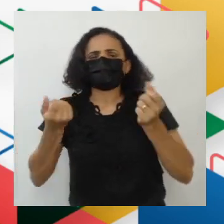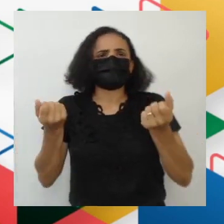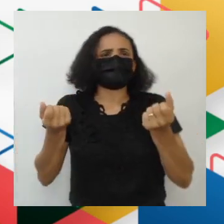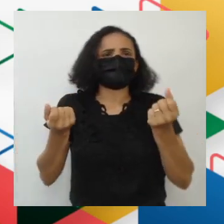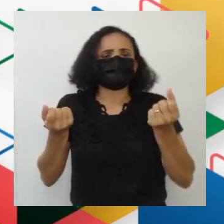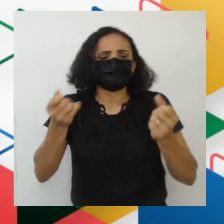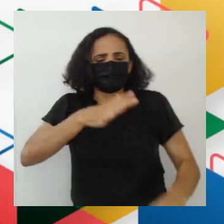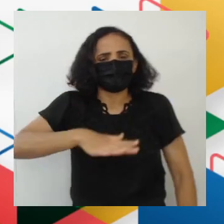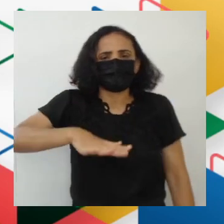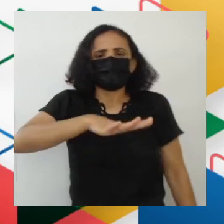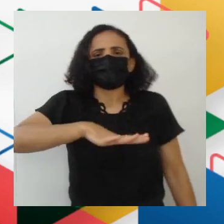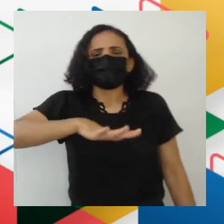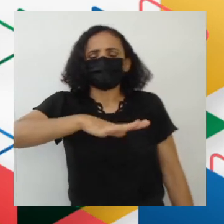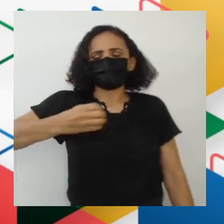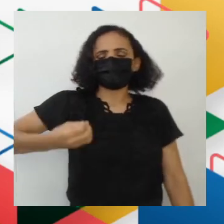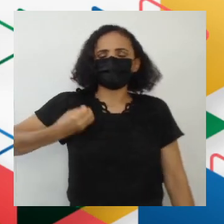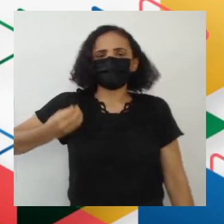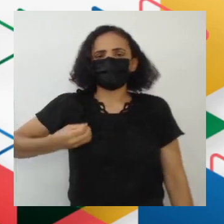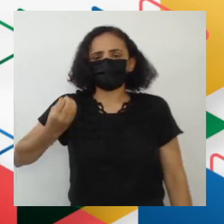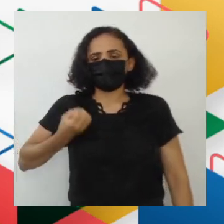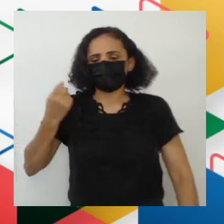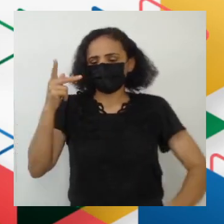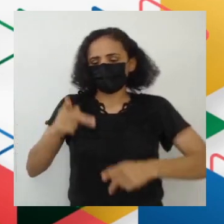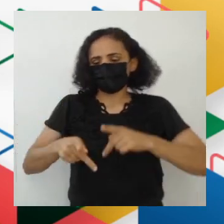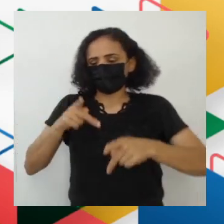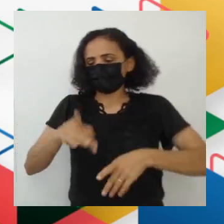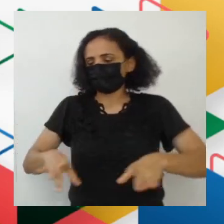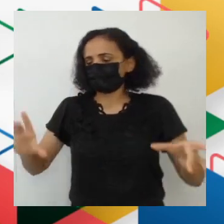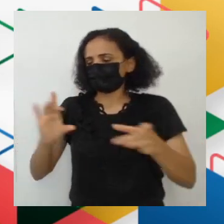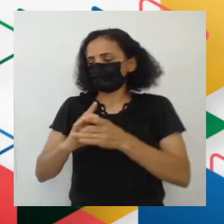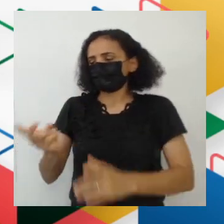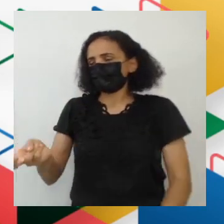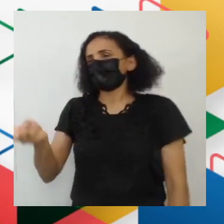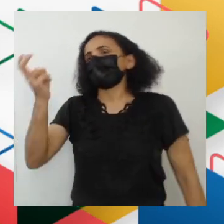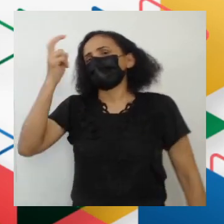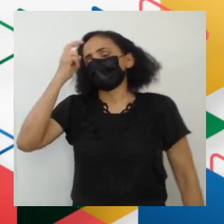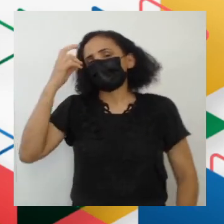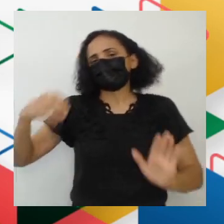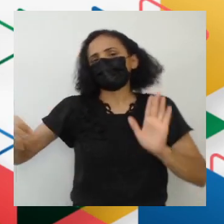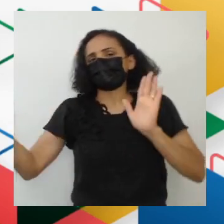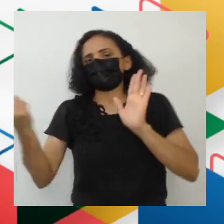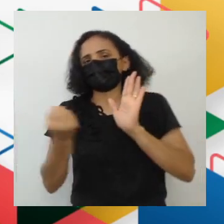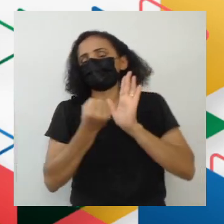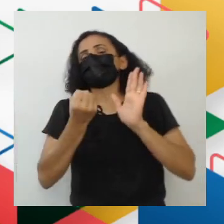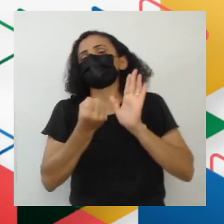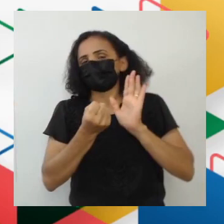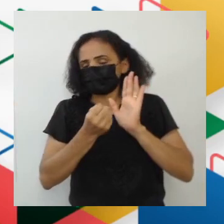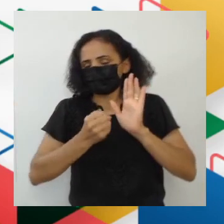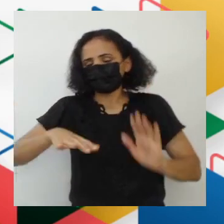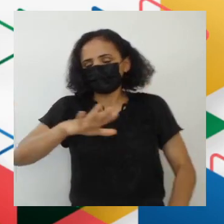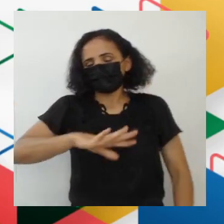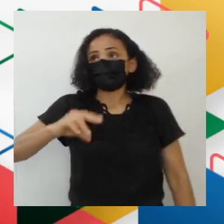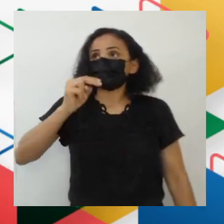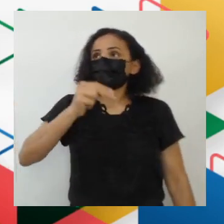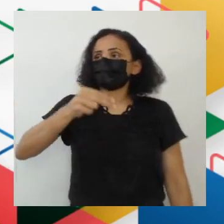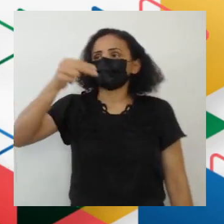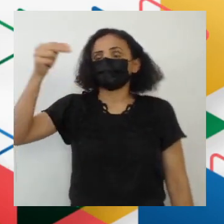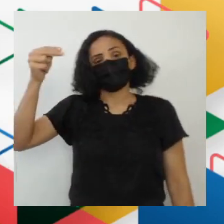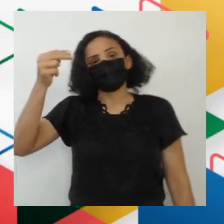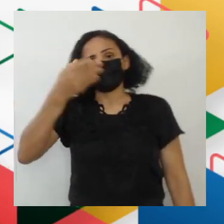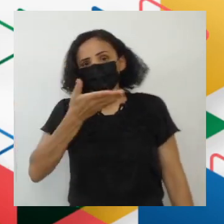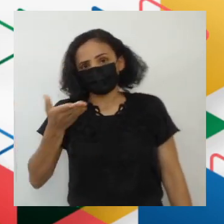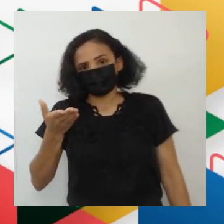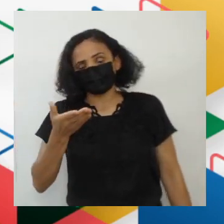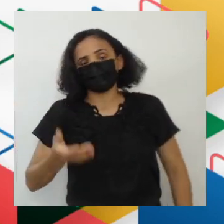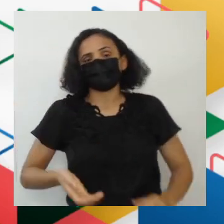presa à sua terra, ao seu povo, ao seu passado, e que marca muito, e sobretudo, a região Nordeste. Tá bom?